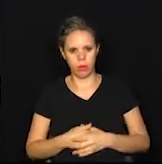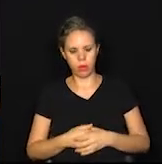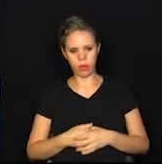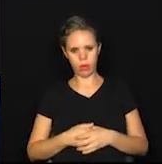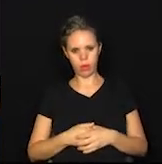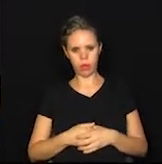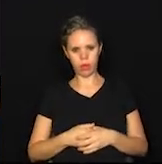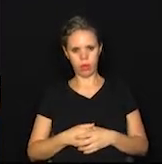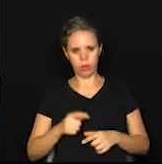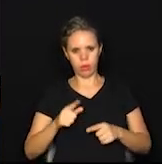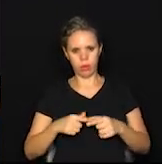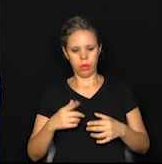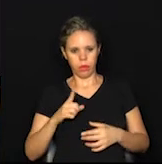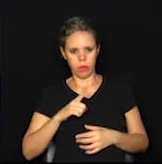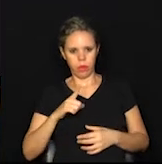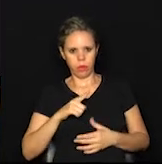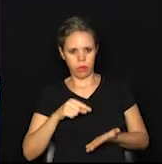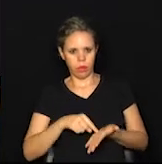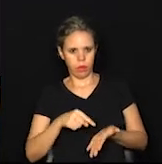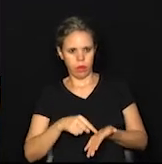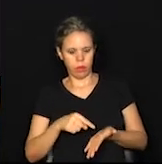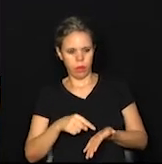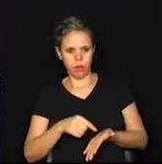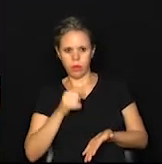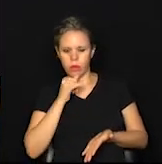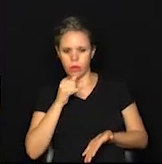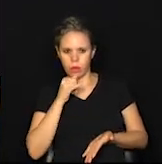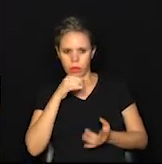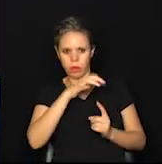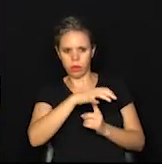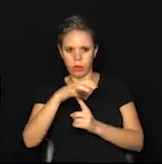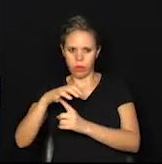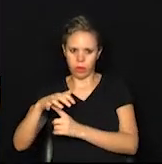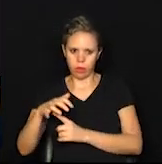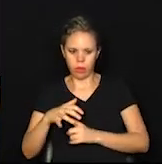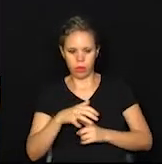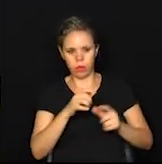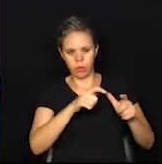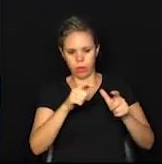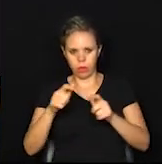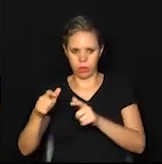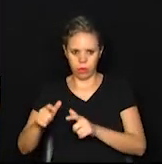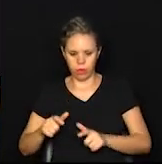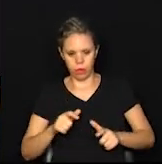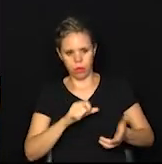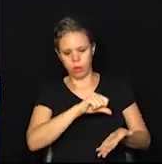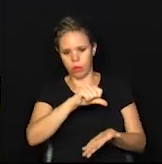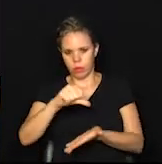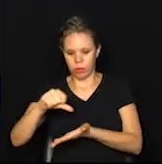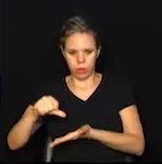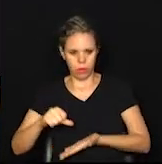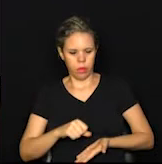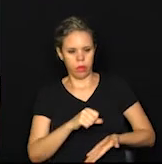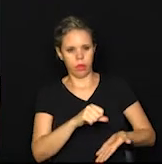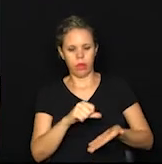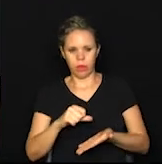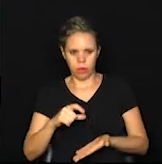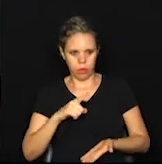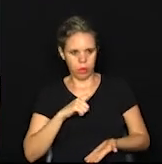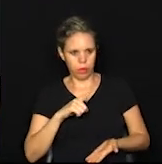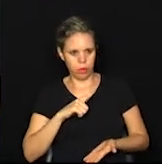desses instrumentos que a gente tem na mão. Eu pontuei aqui como as praças de esporte, são locais onde tem toda